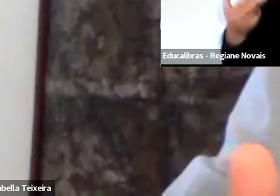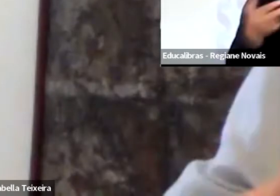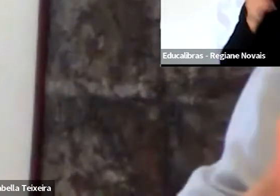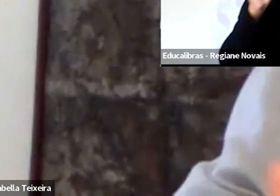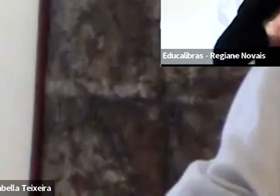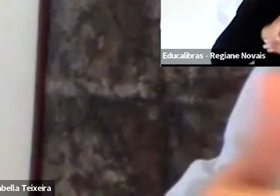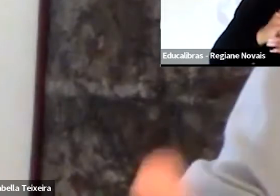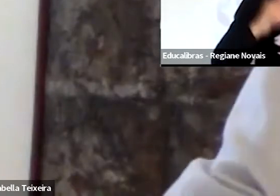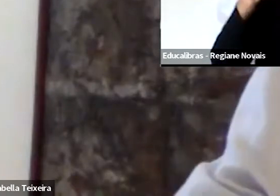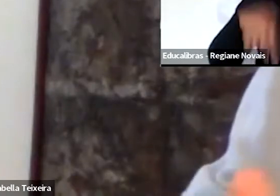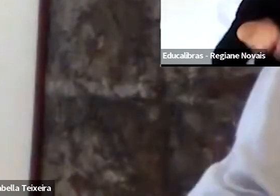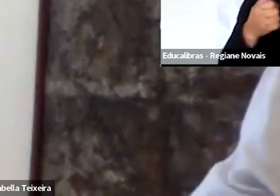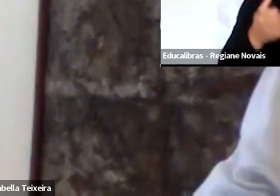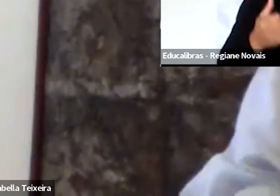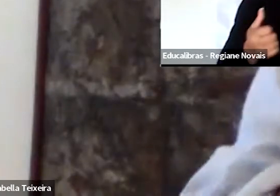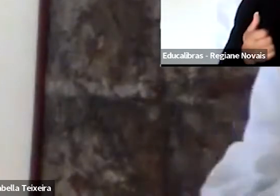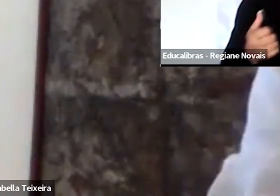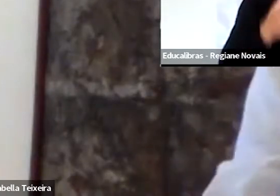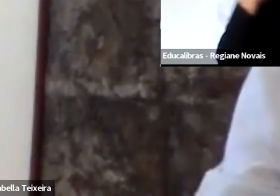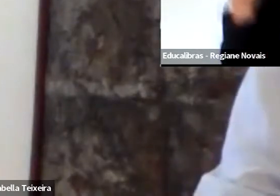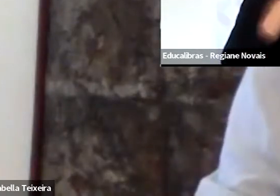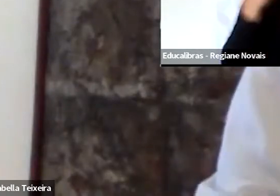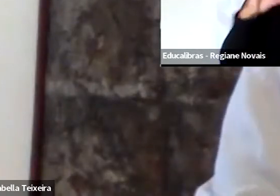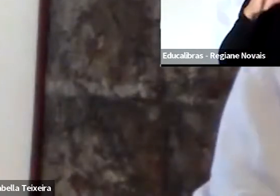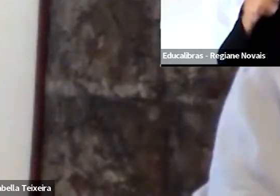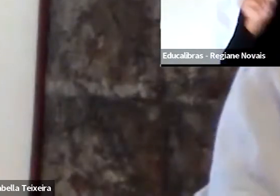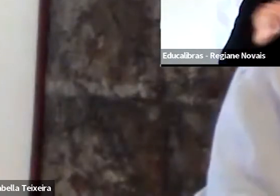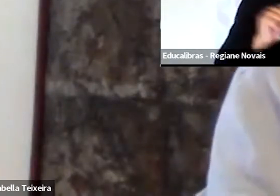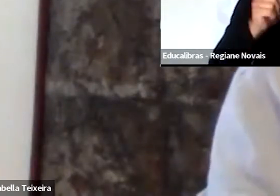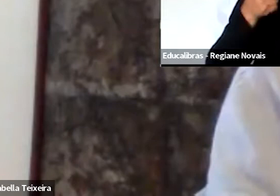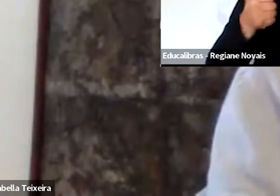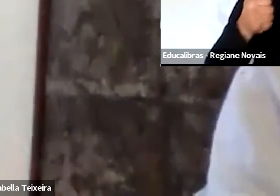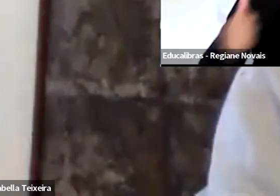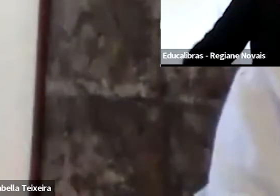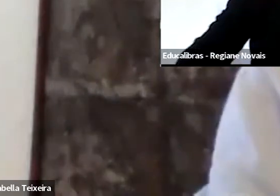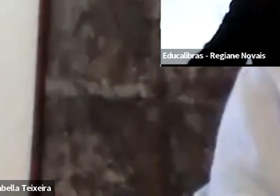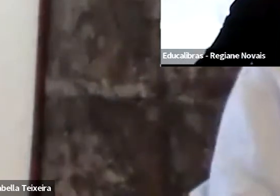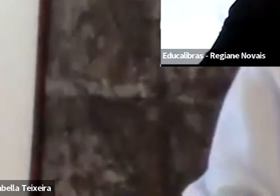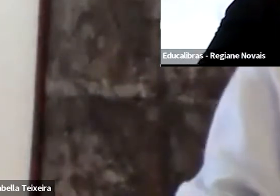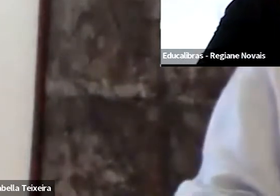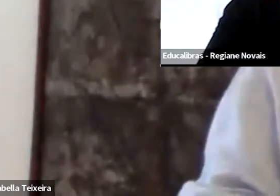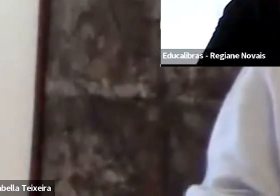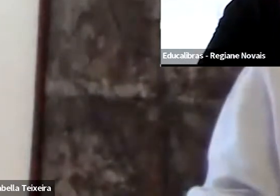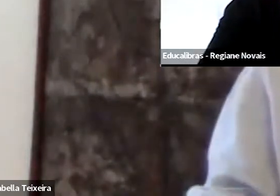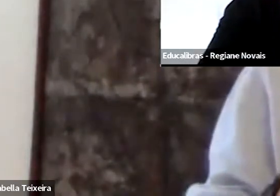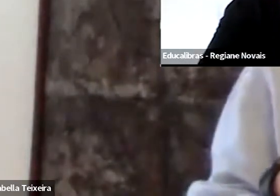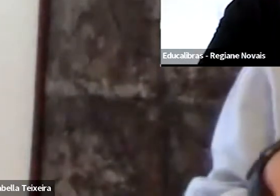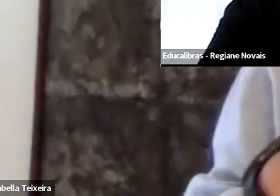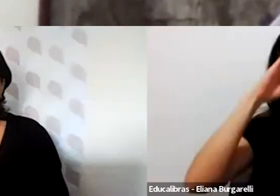urgência dessa luta que todos nós estamos empreendendo por conta do que o chamado bolsonarismo nos impõe, que é, na